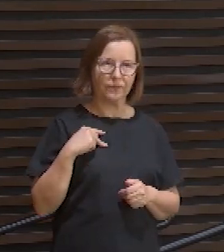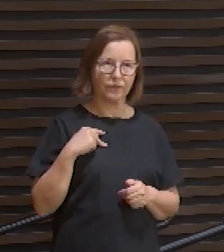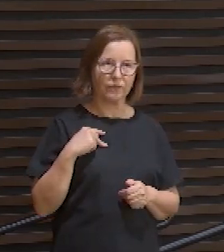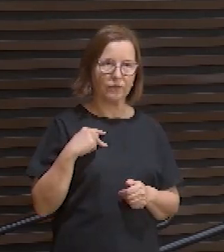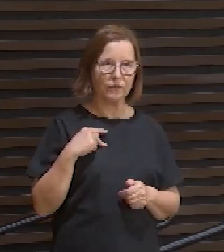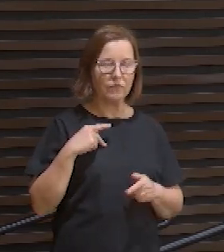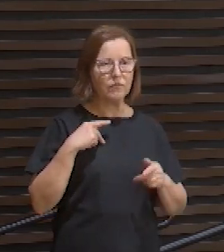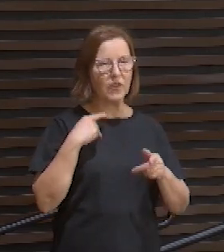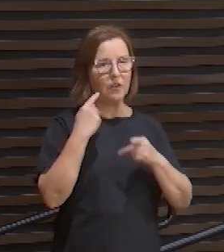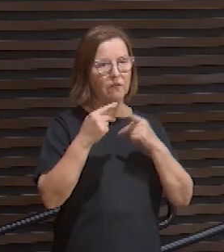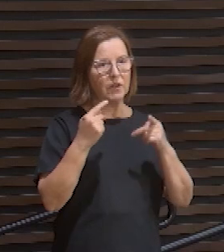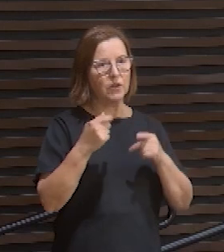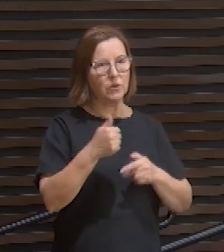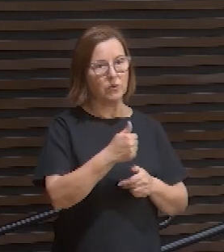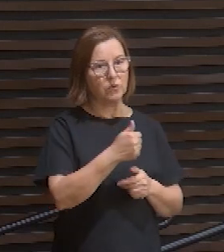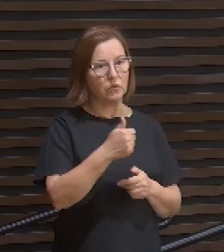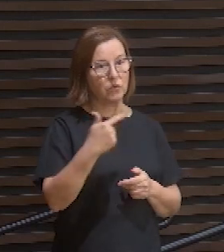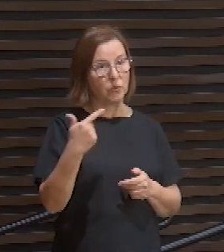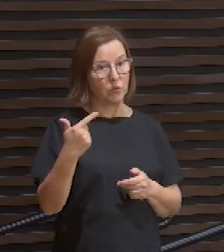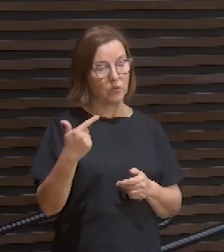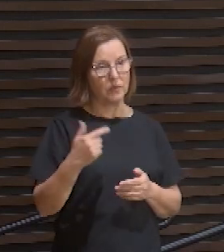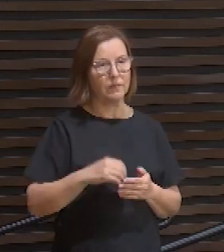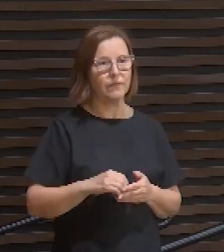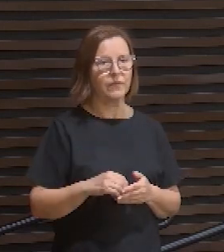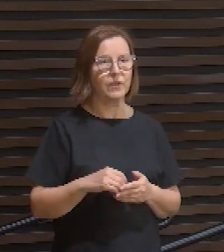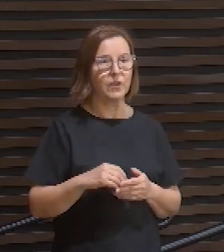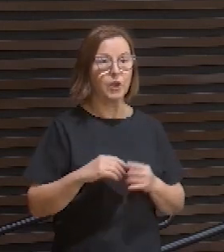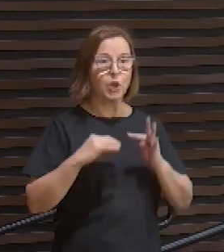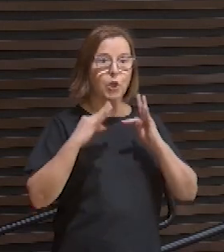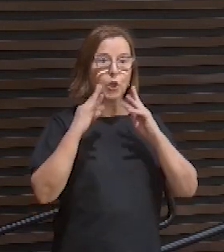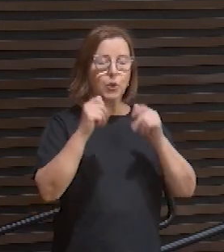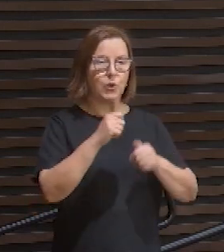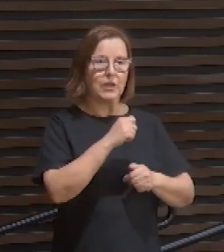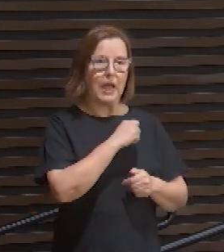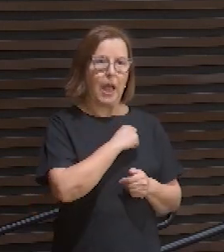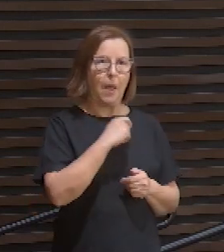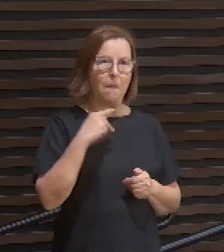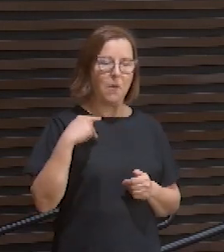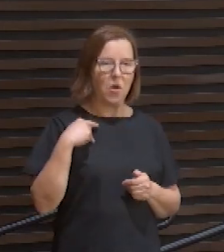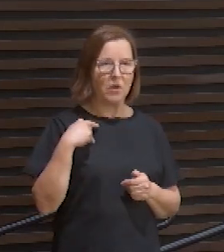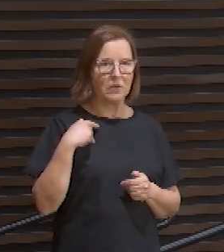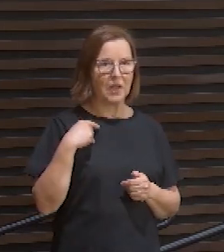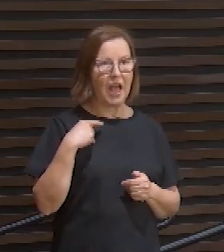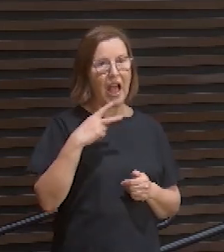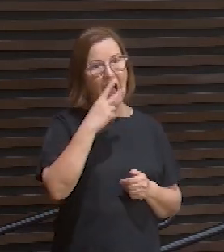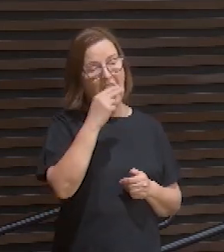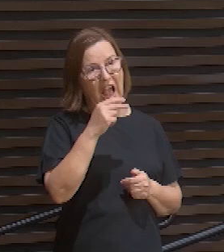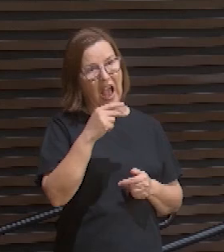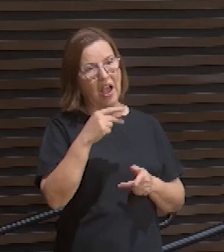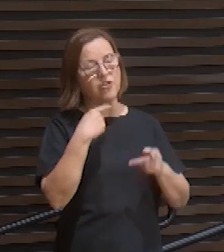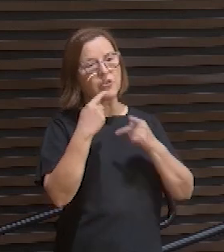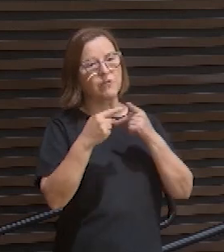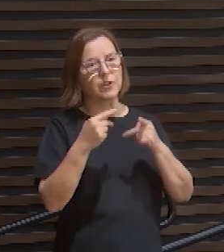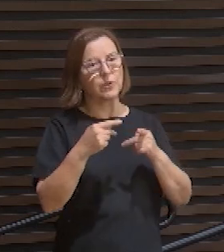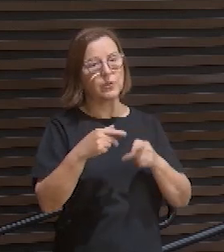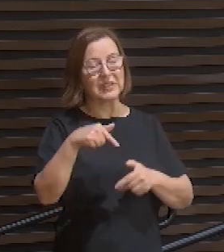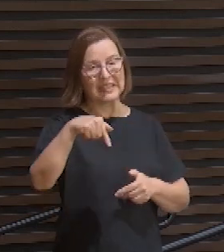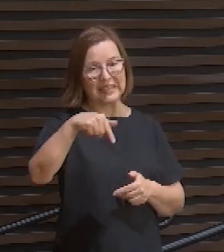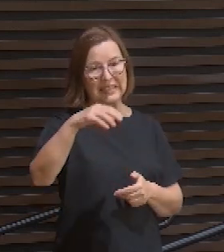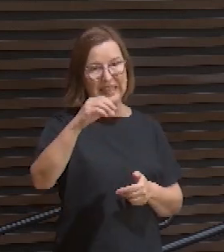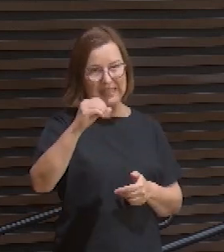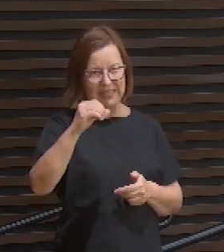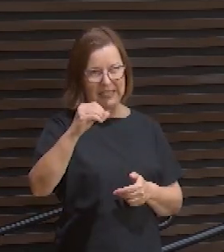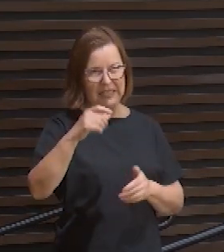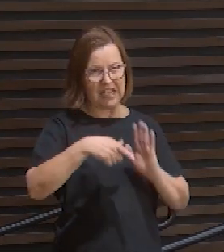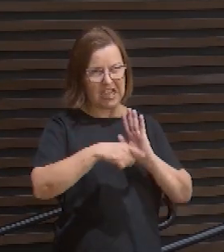dos 12. Então, quando ele fala aqui todos os apóstolos, acredito que ele esteja se referindo àqueles 70 que ele mandou para evangelizar, que